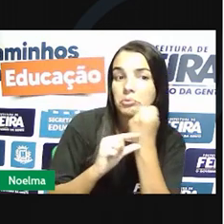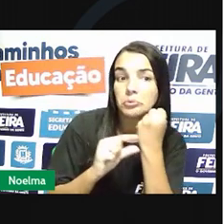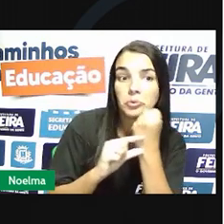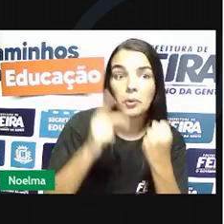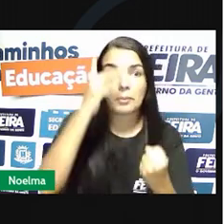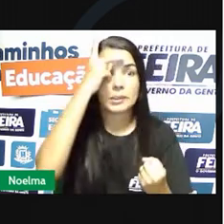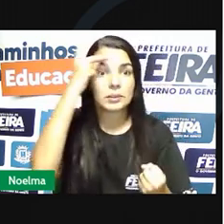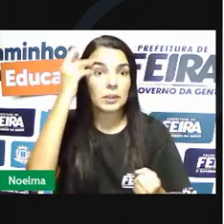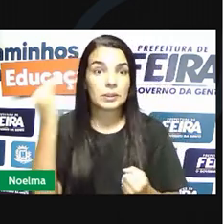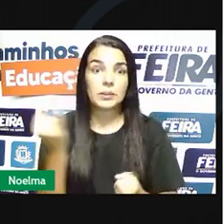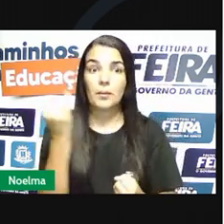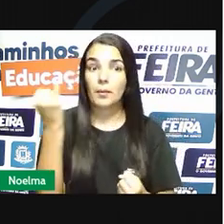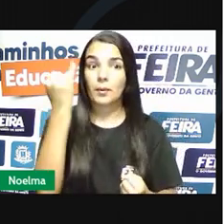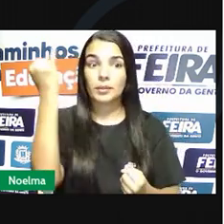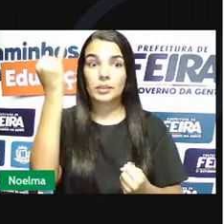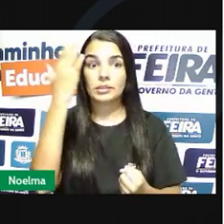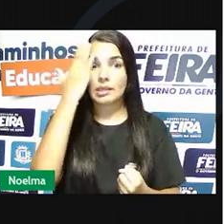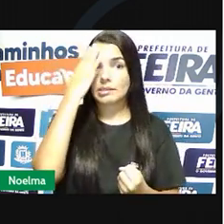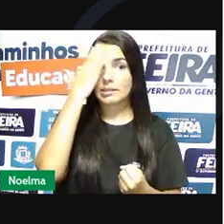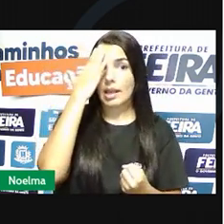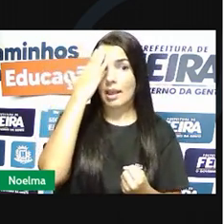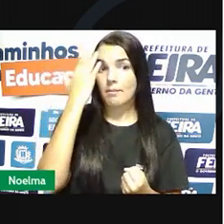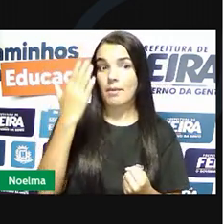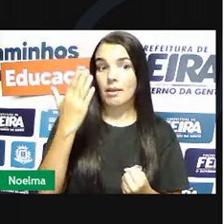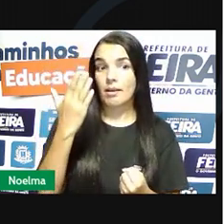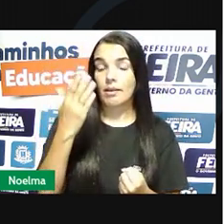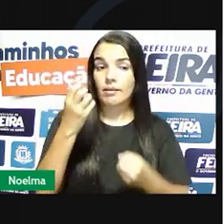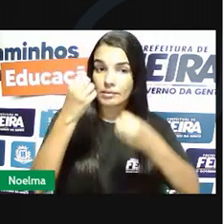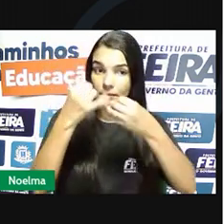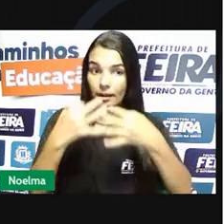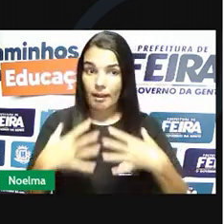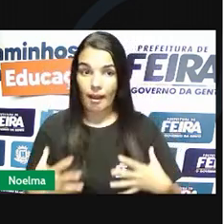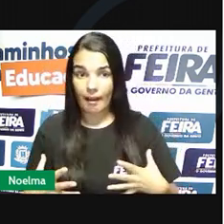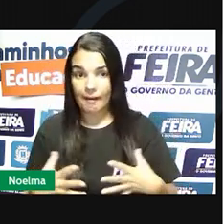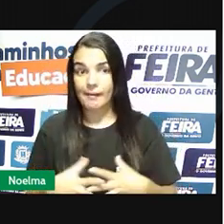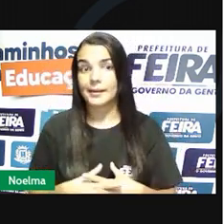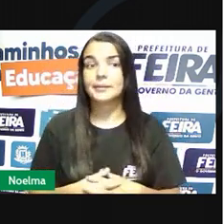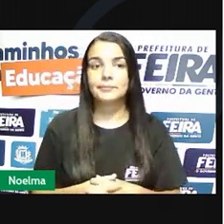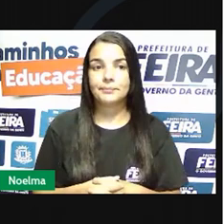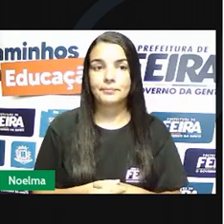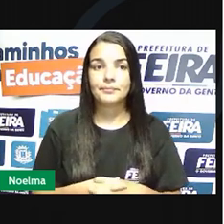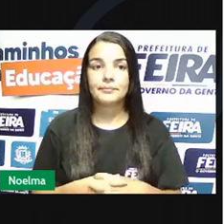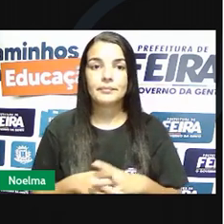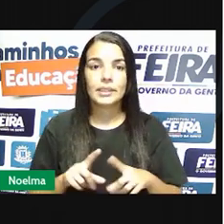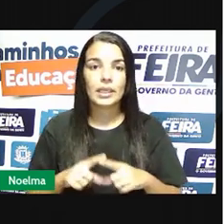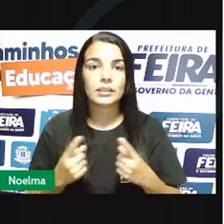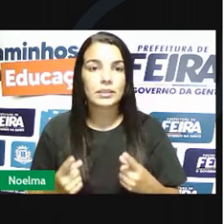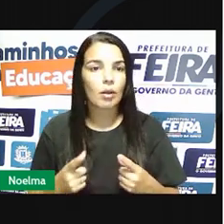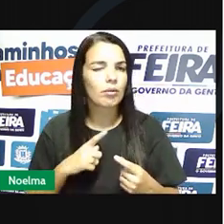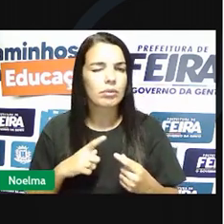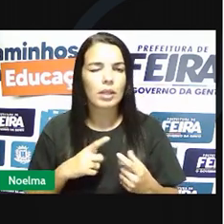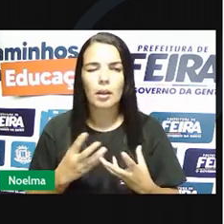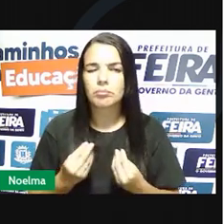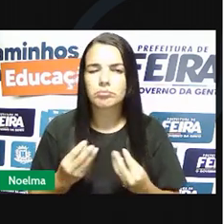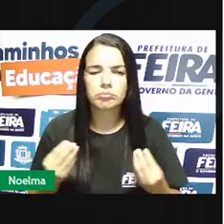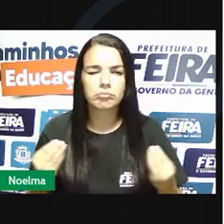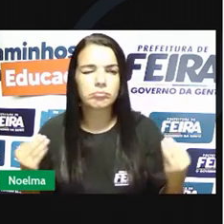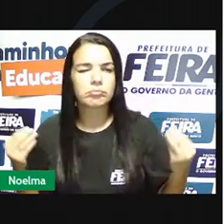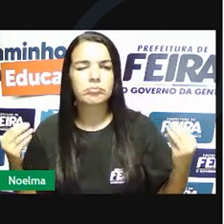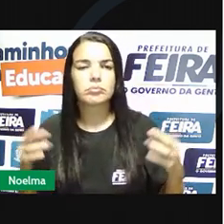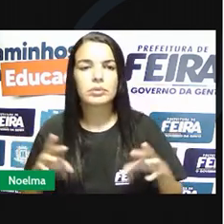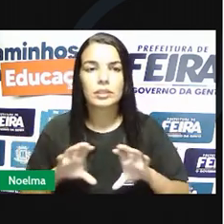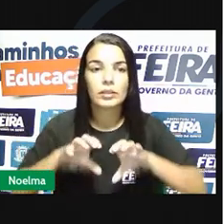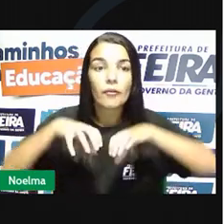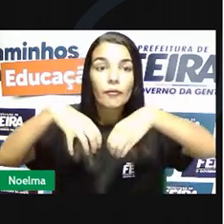assunto. Tem vários tipos de argumentação. Nós vamos falar disso também numa outra aula, dos tipos de argumentos. Apresentamos vários tipos de argumentação.